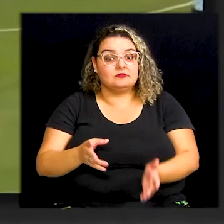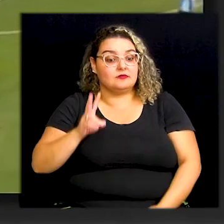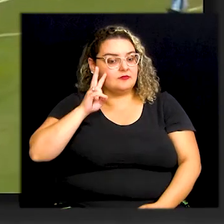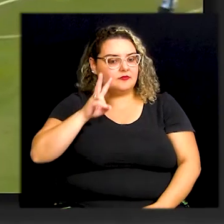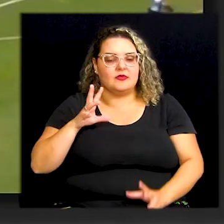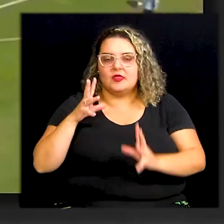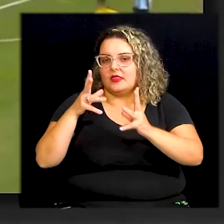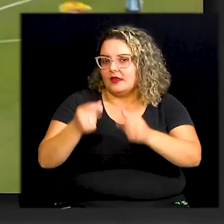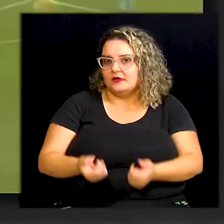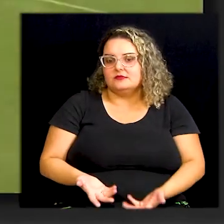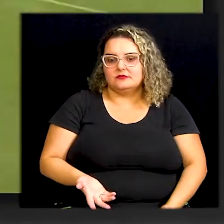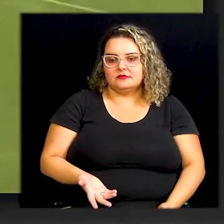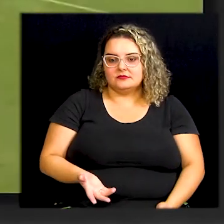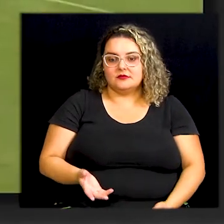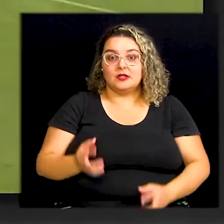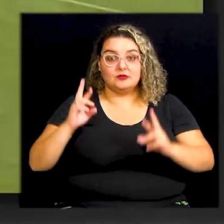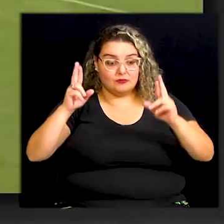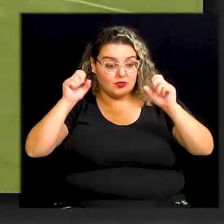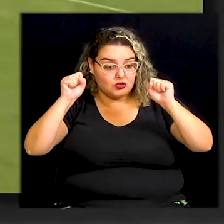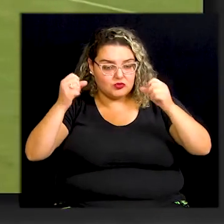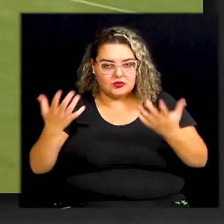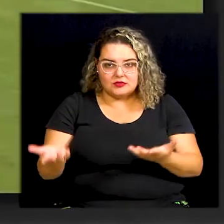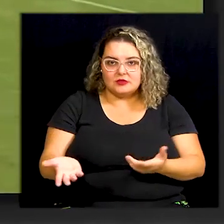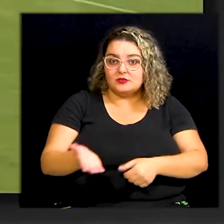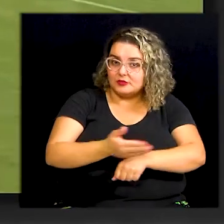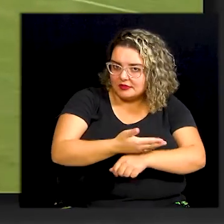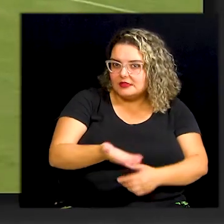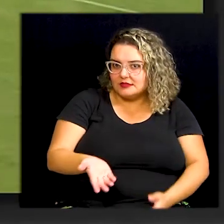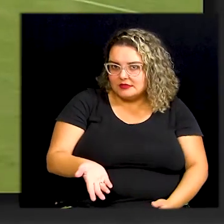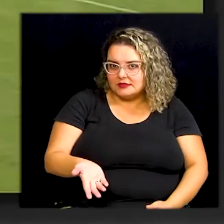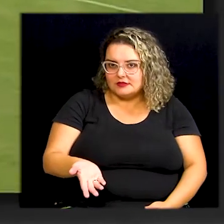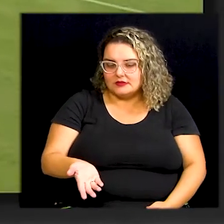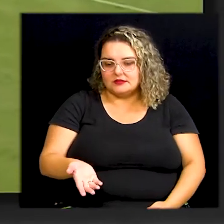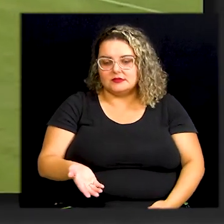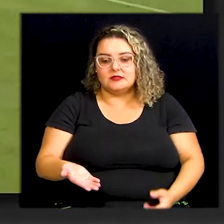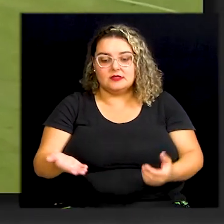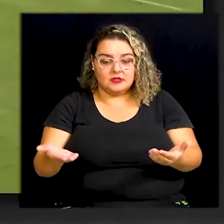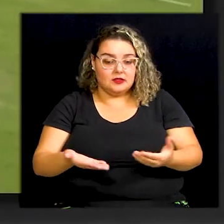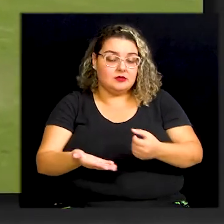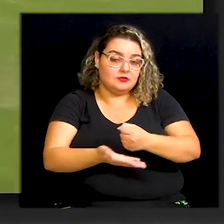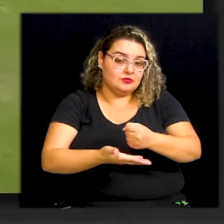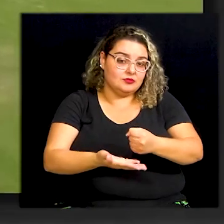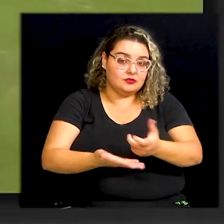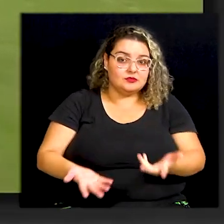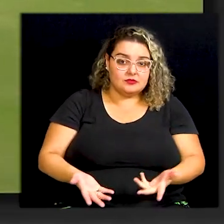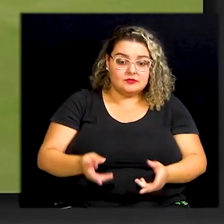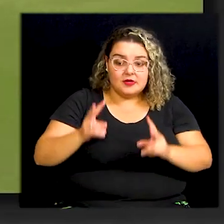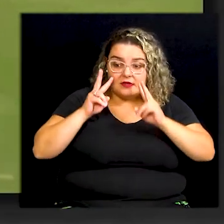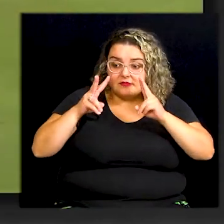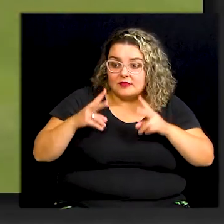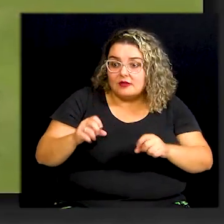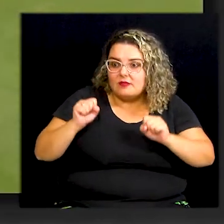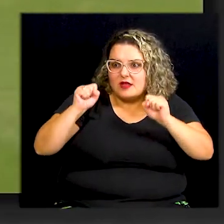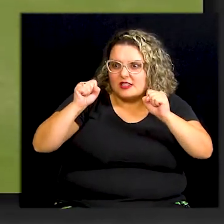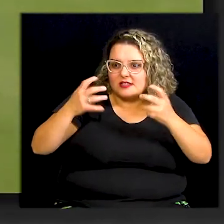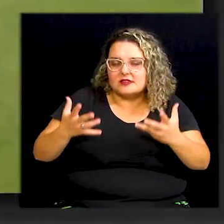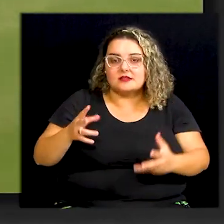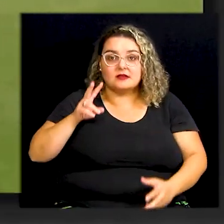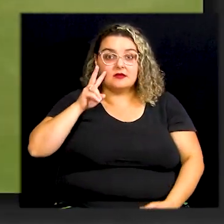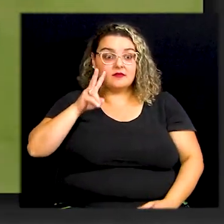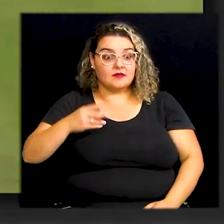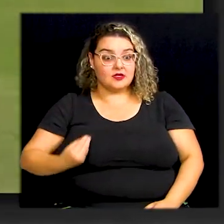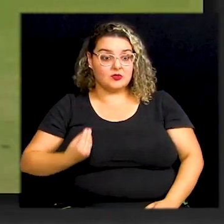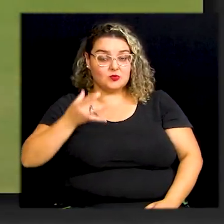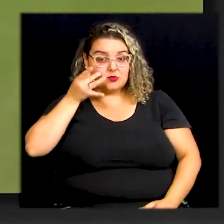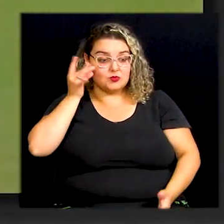vê tudo que a gente via, mas como torcedor, né? Como jogador de base, que às vezes ficava assistindo de fora e vivendo